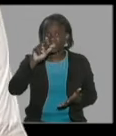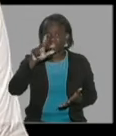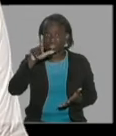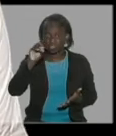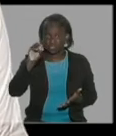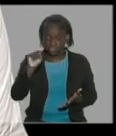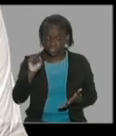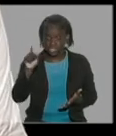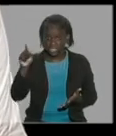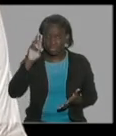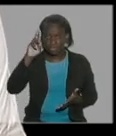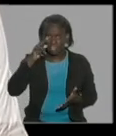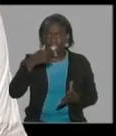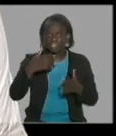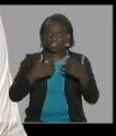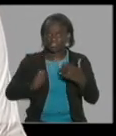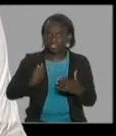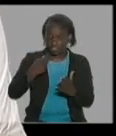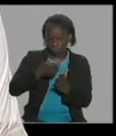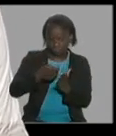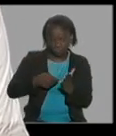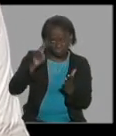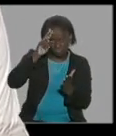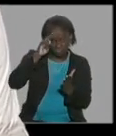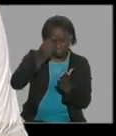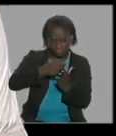Carlos Moore, que é o biógrafo do Fela,